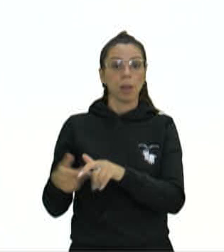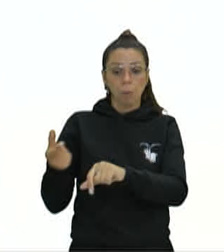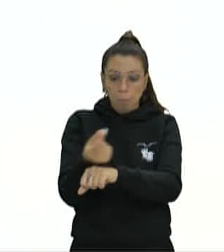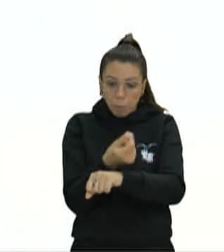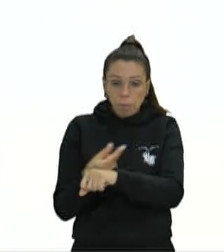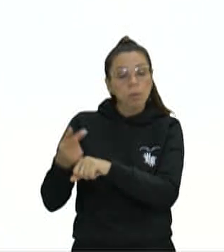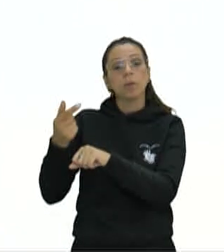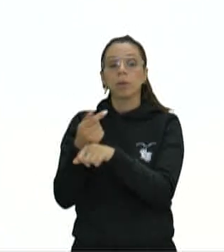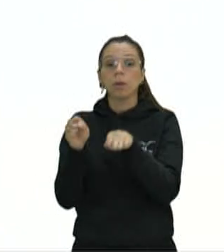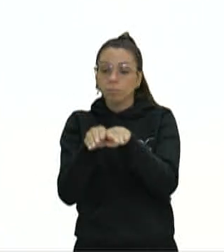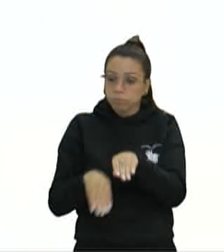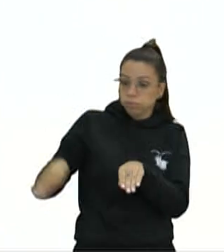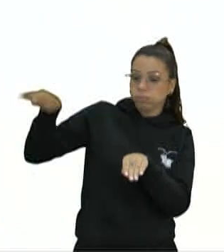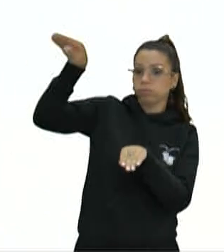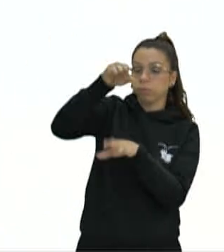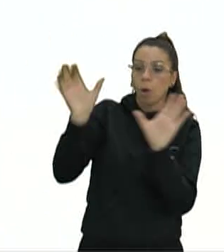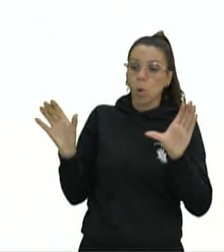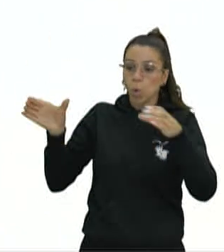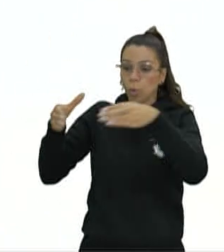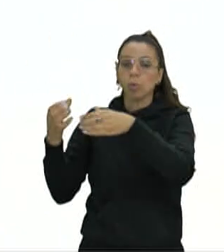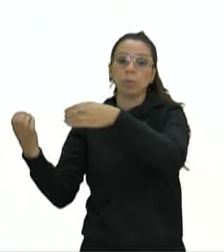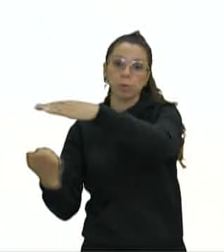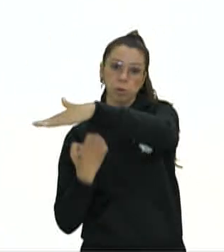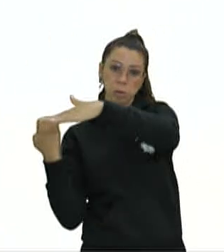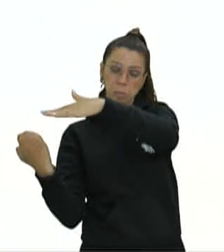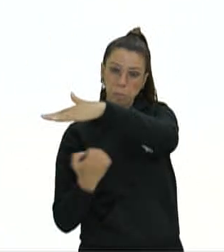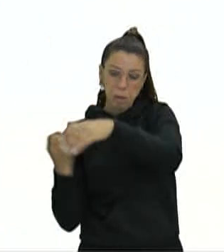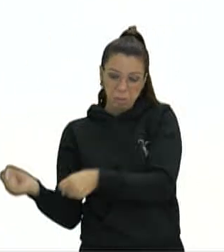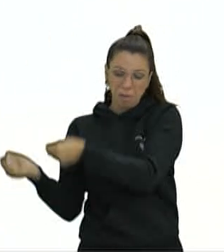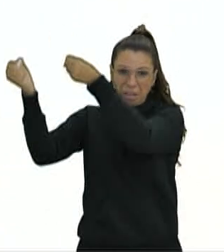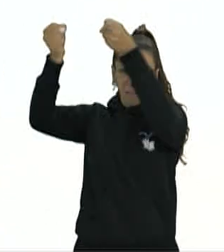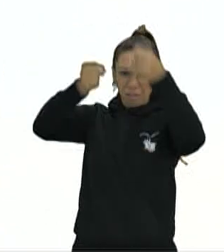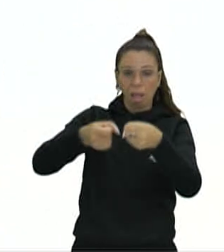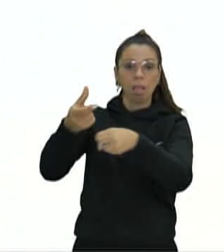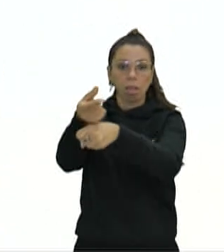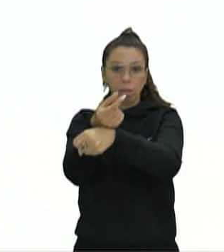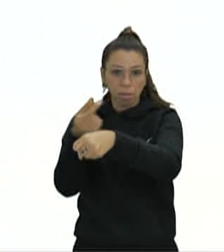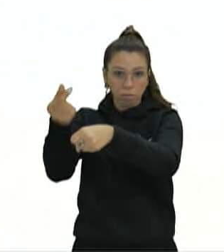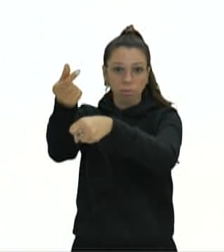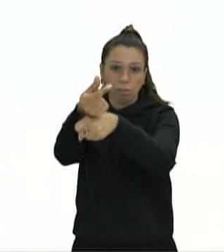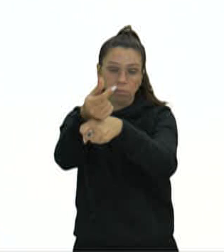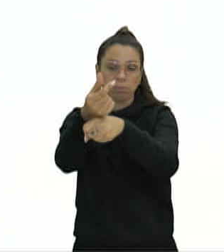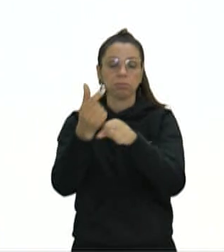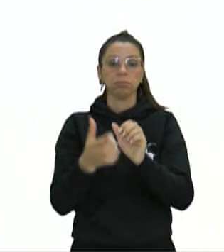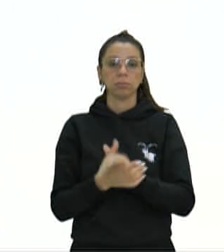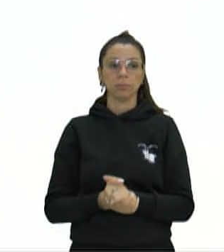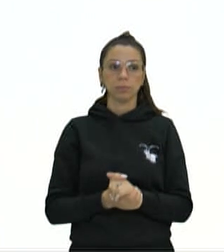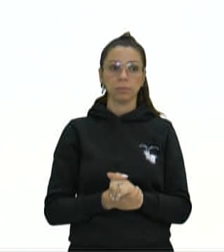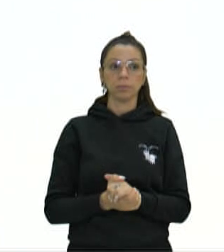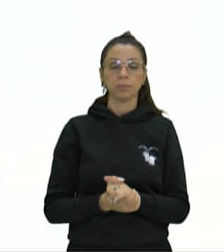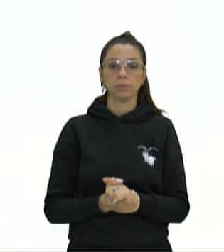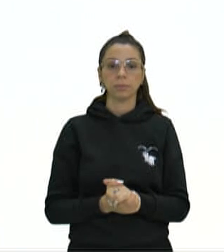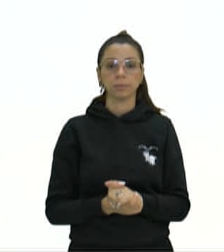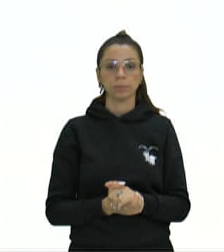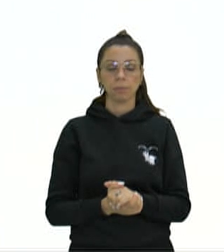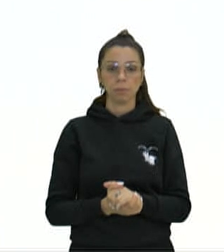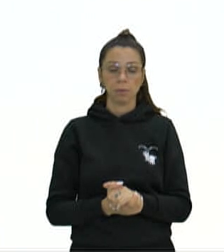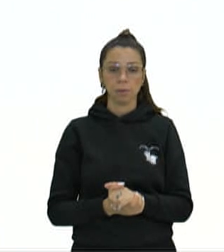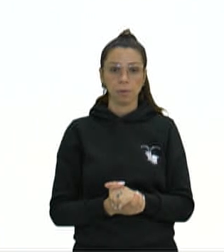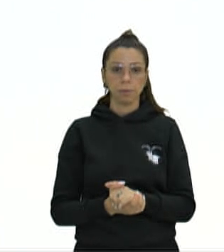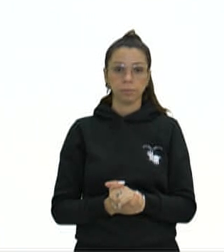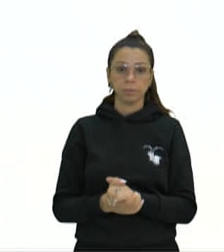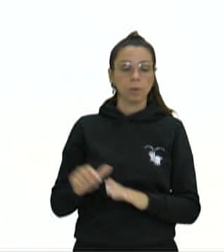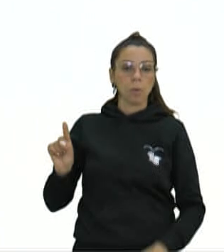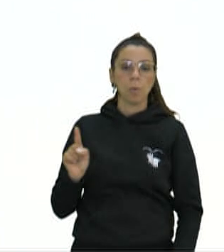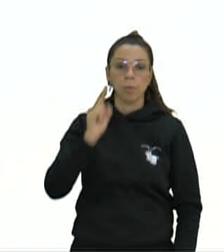que privilegia as grandes corporações e potências econômicas, as grandes potências, né? E vamos de um